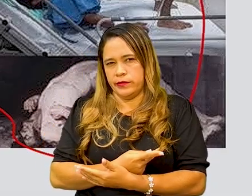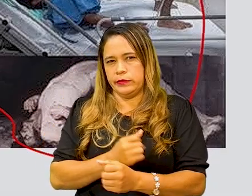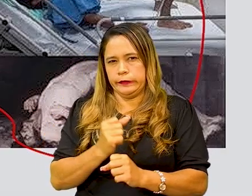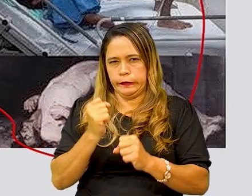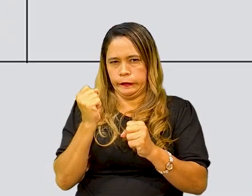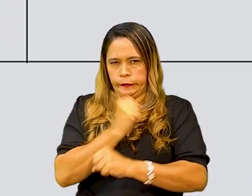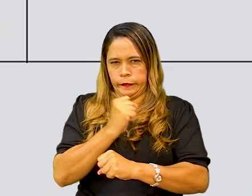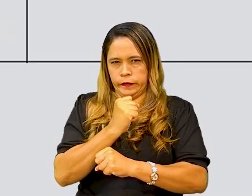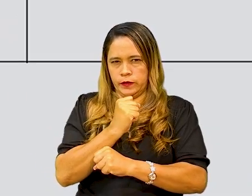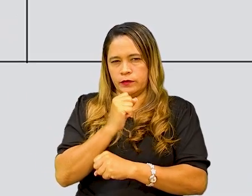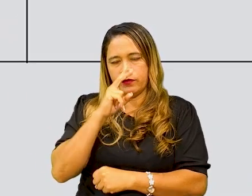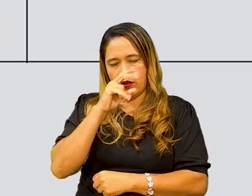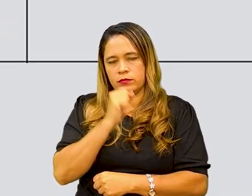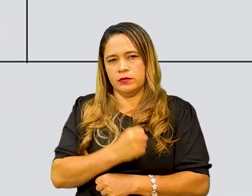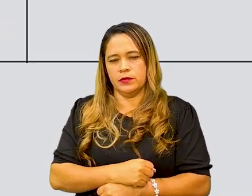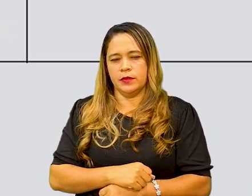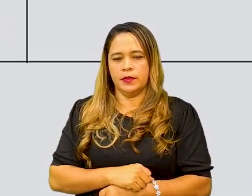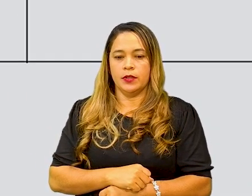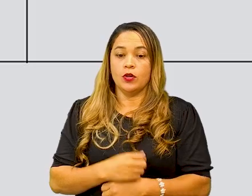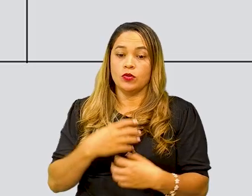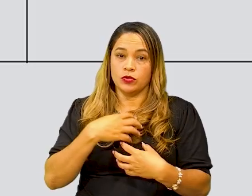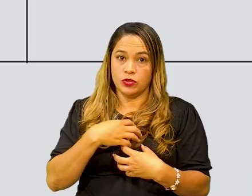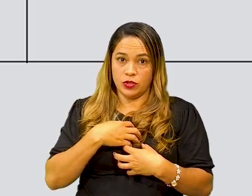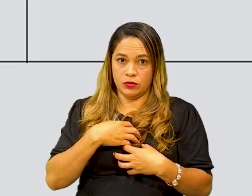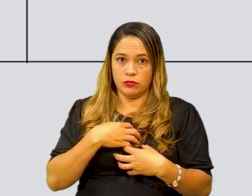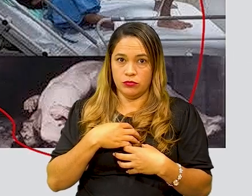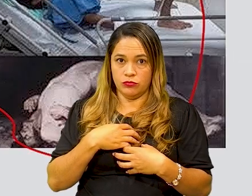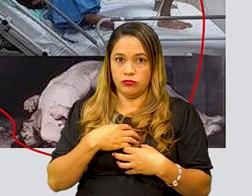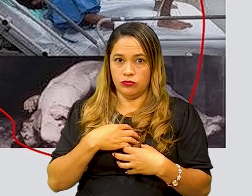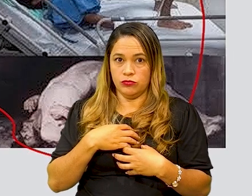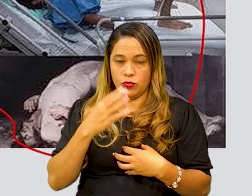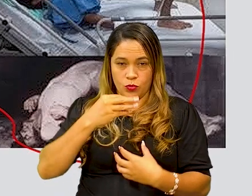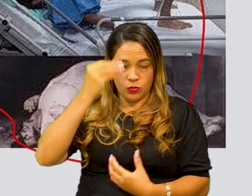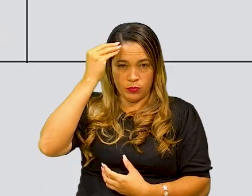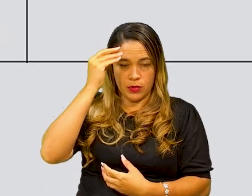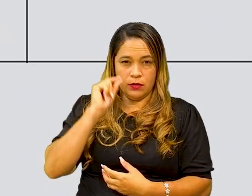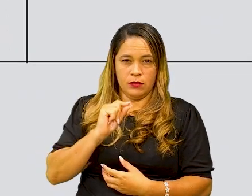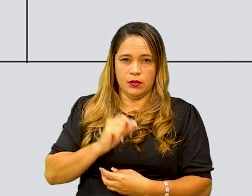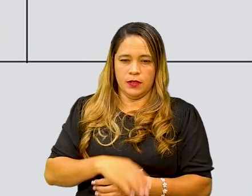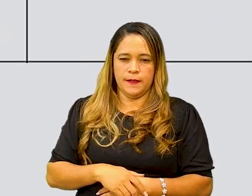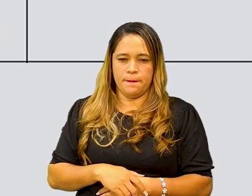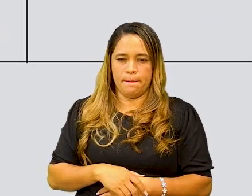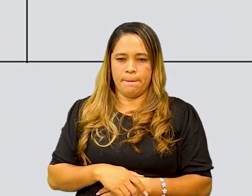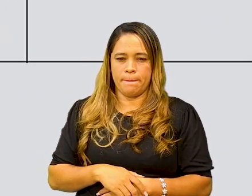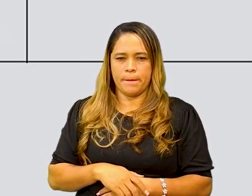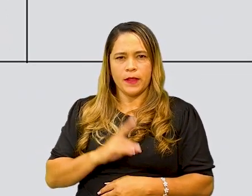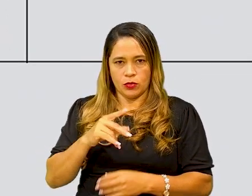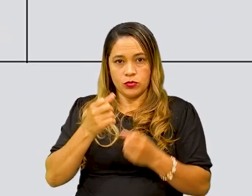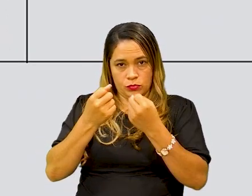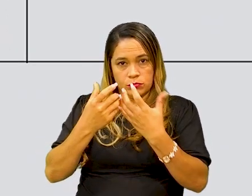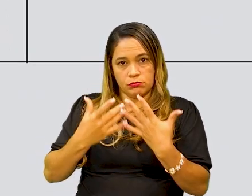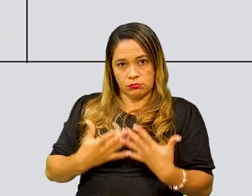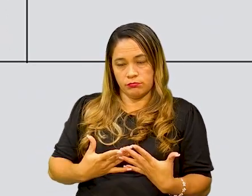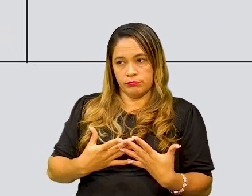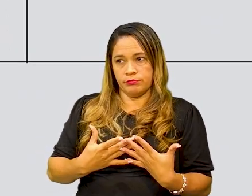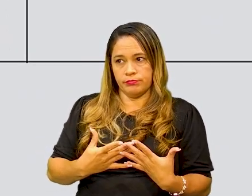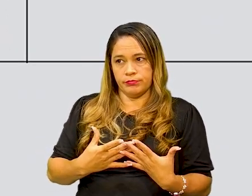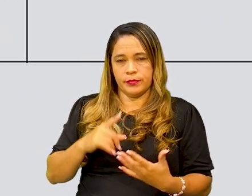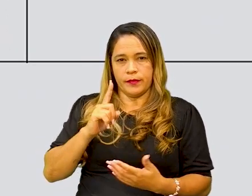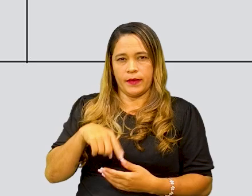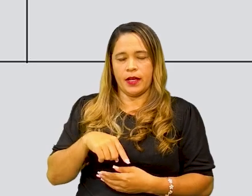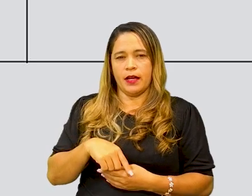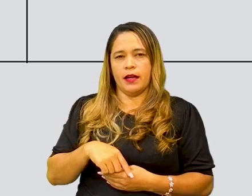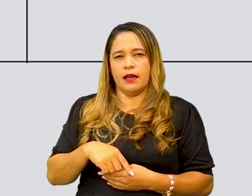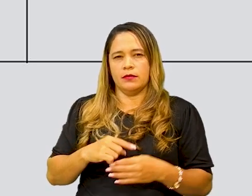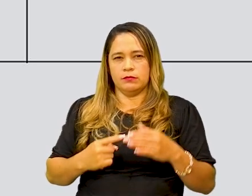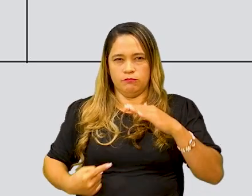muscular, certo? A forma de transmissão principal dessa doença é o que a gente já havia comentado anteriormente. São